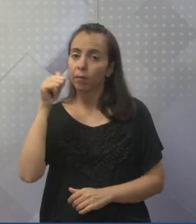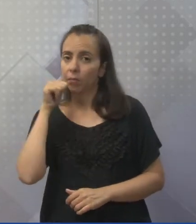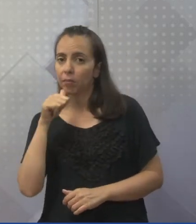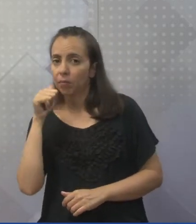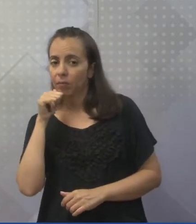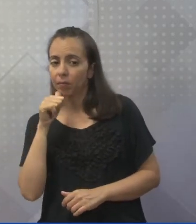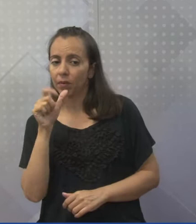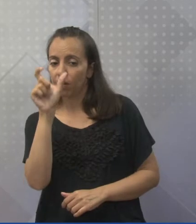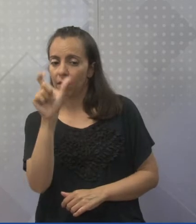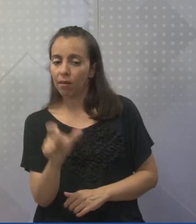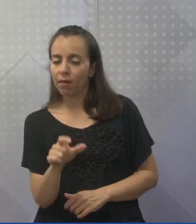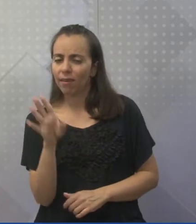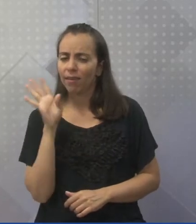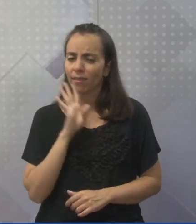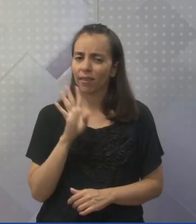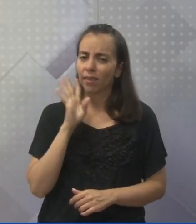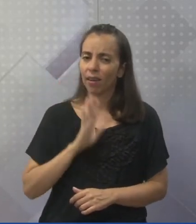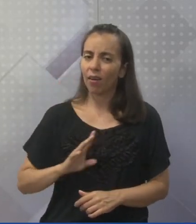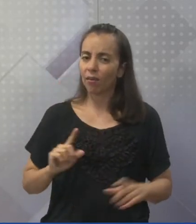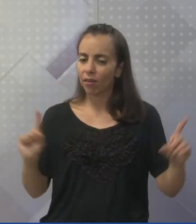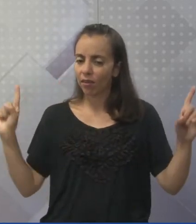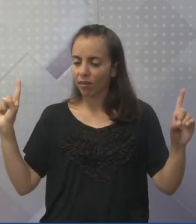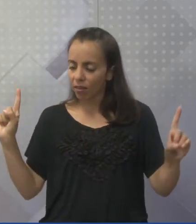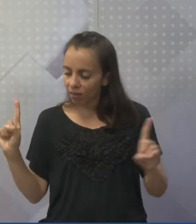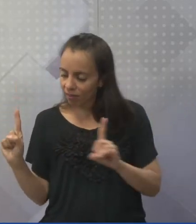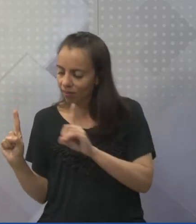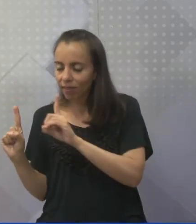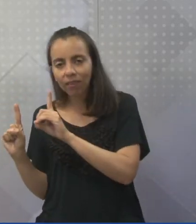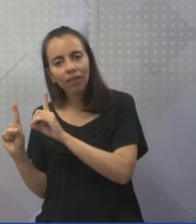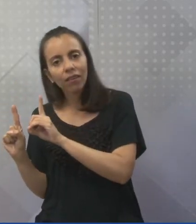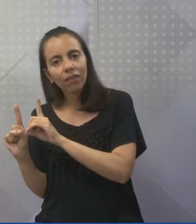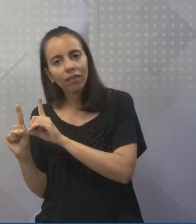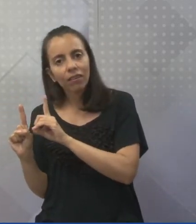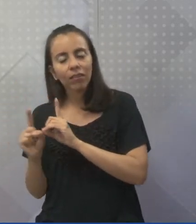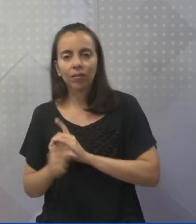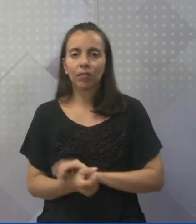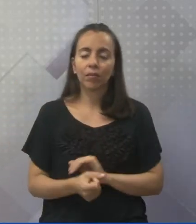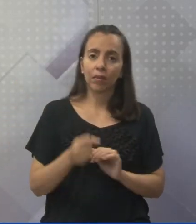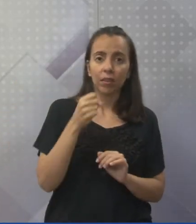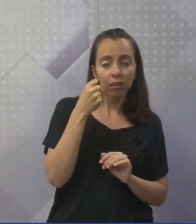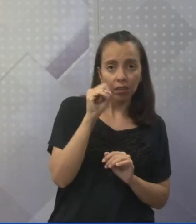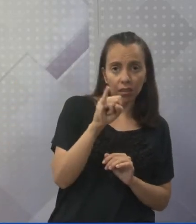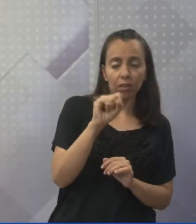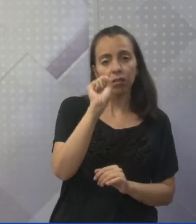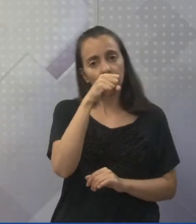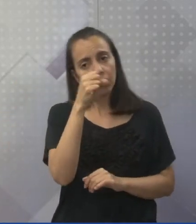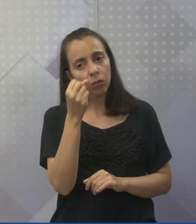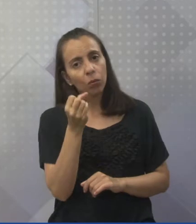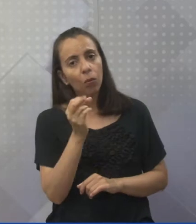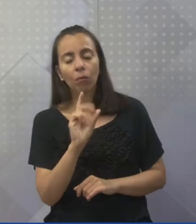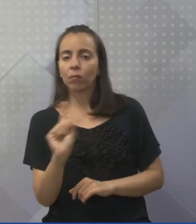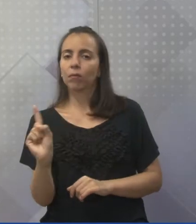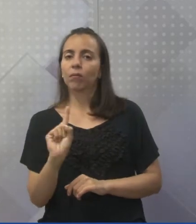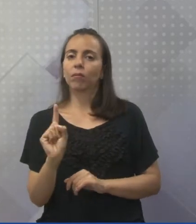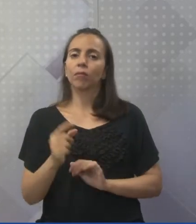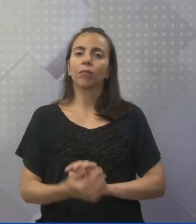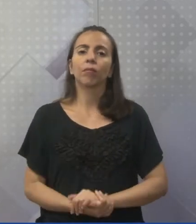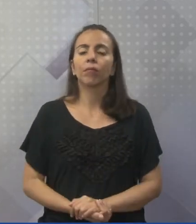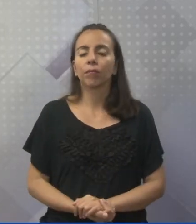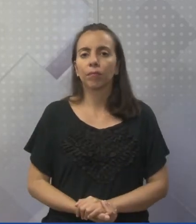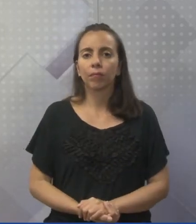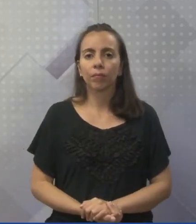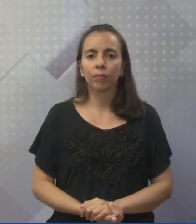ela estaria com Mike. Então, isso aí é só uma condição hipotética, certo? If she were